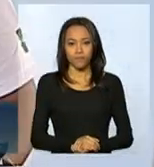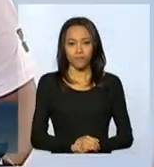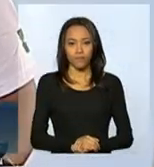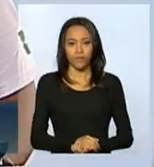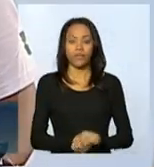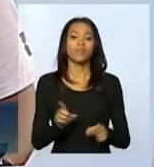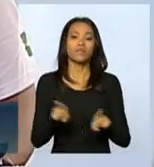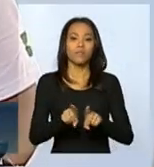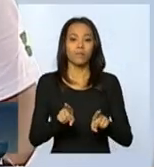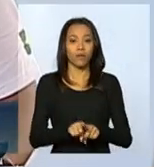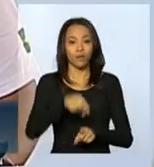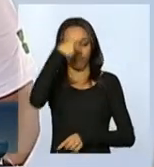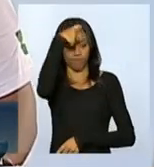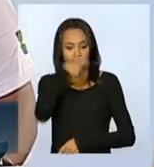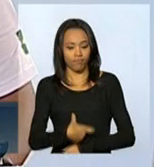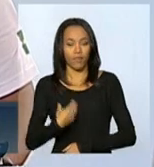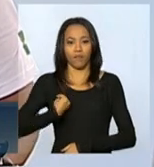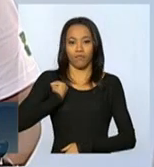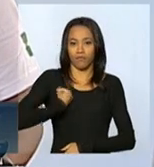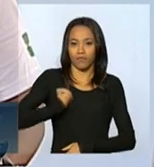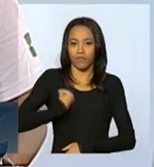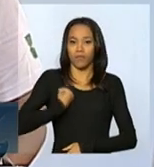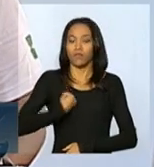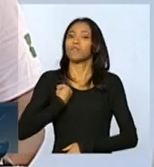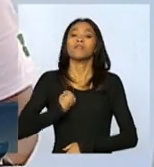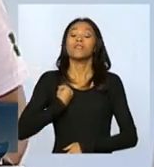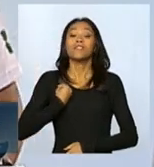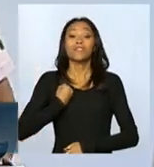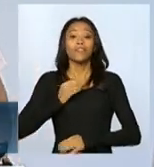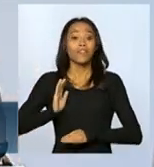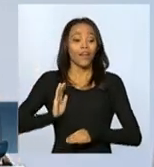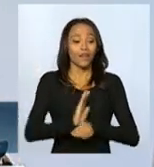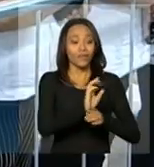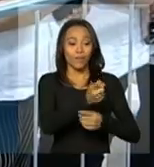e ser instrumento de progresso de minha família,